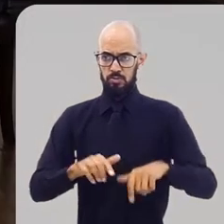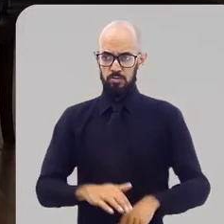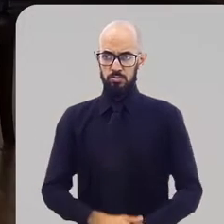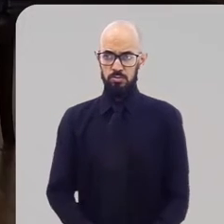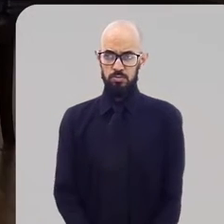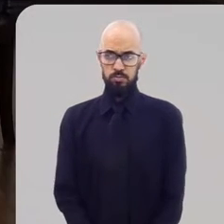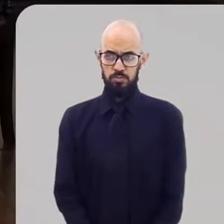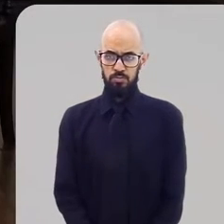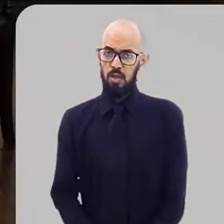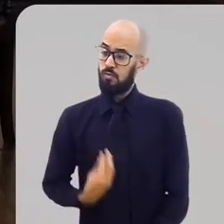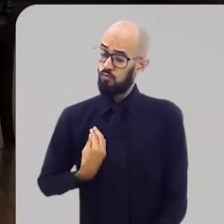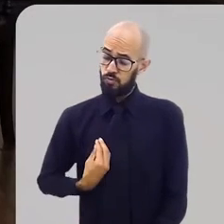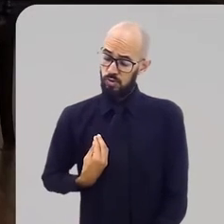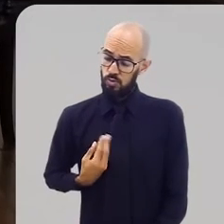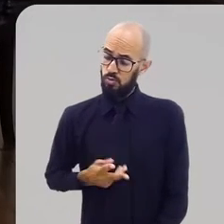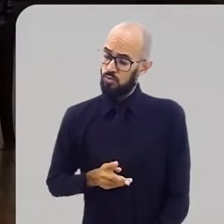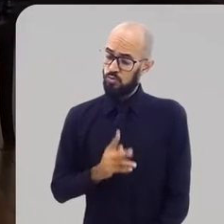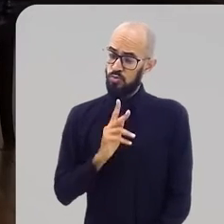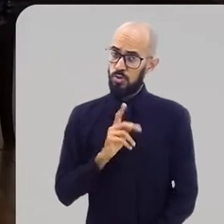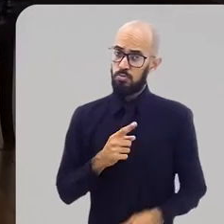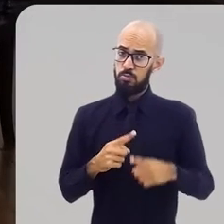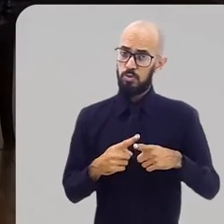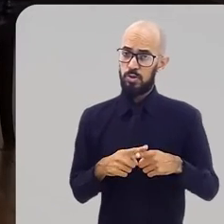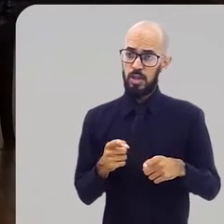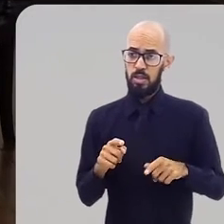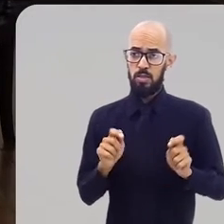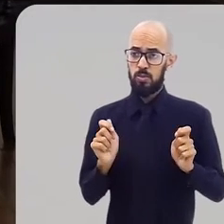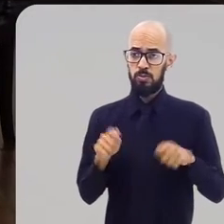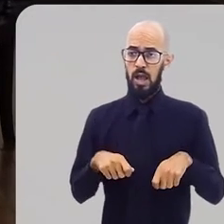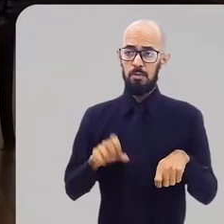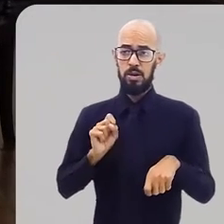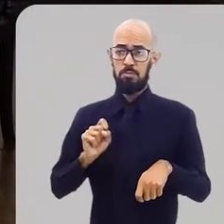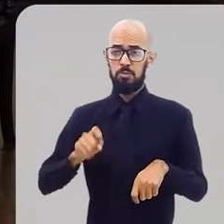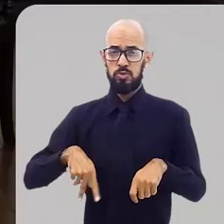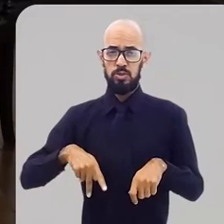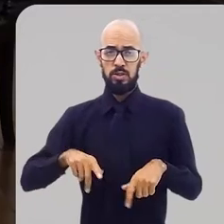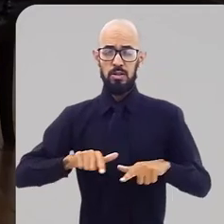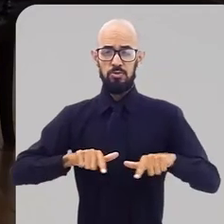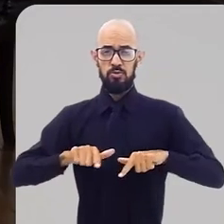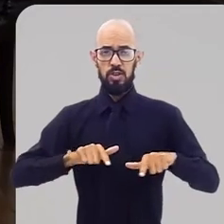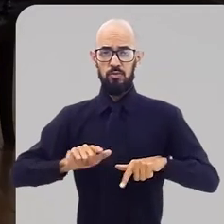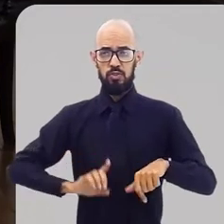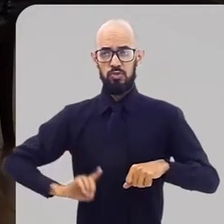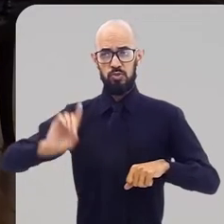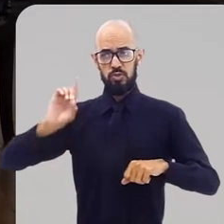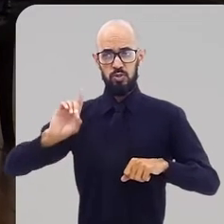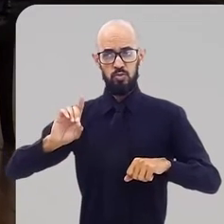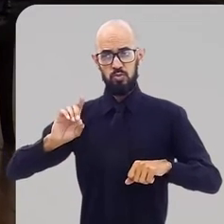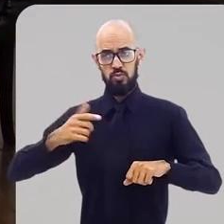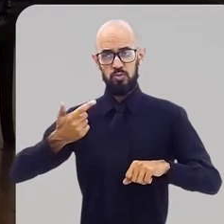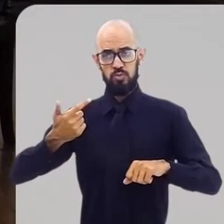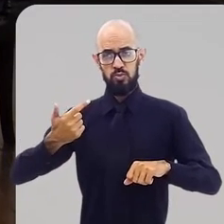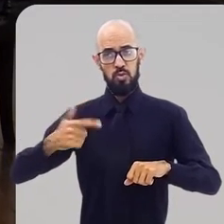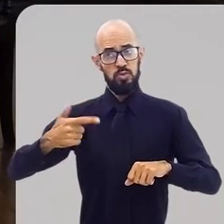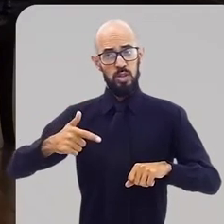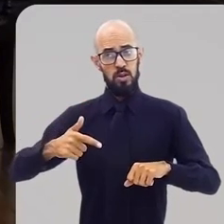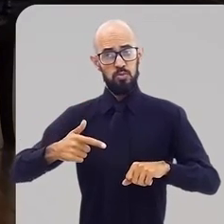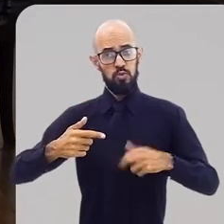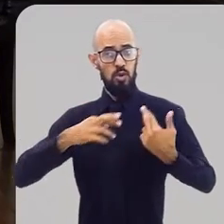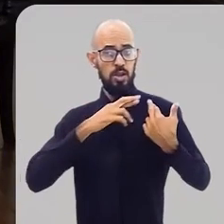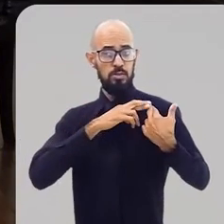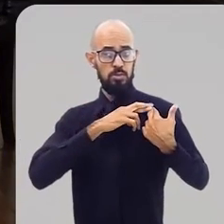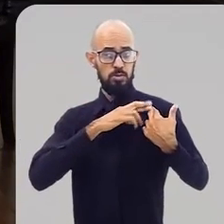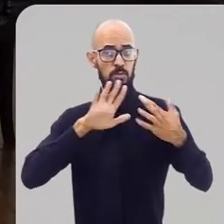trabalhando sério porque não podemos no aposentado do serviço que Deusa da igreja não